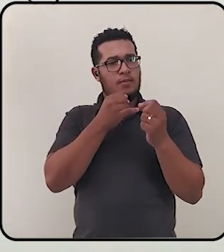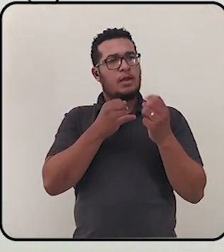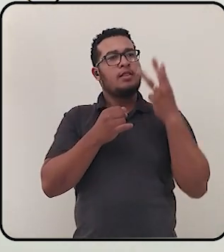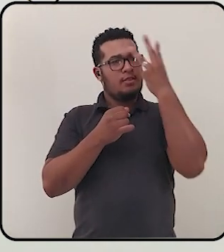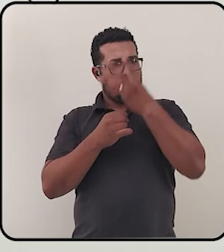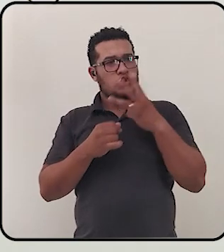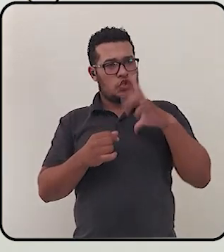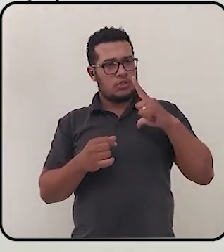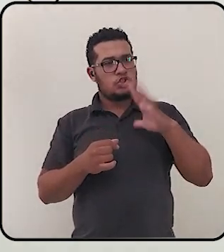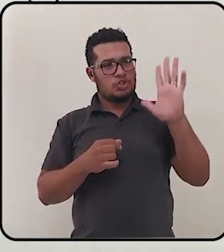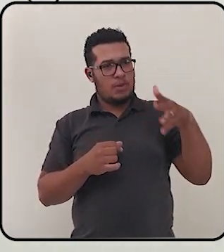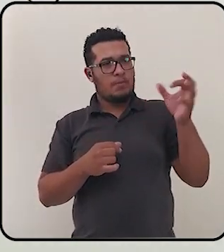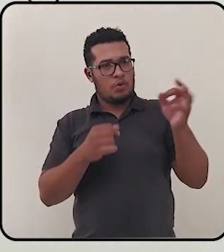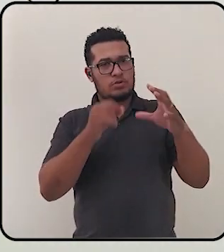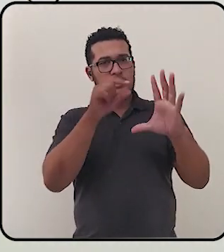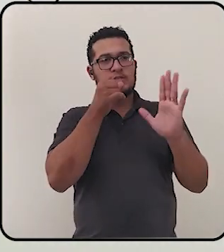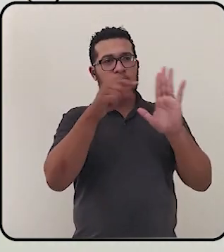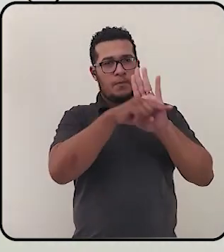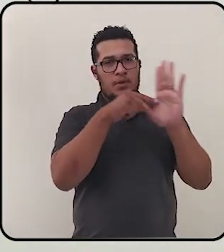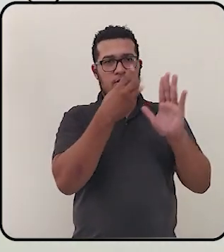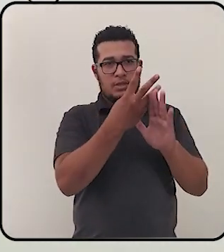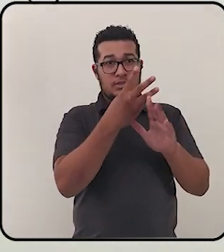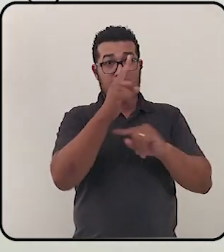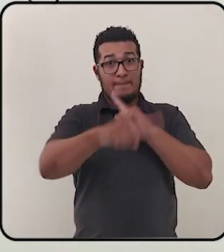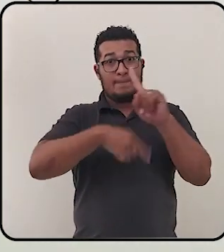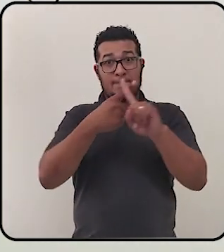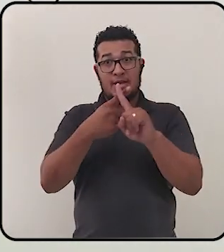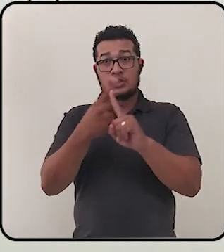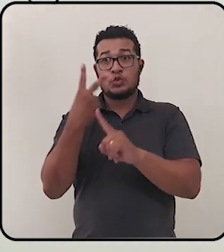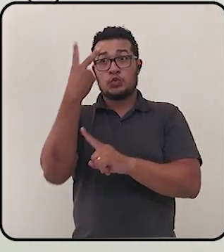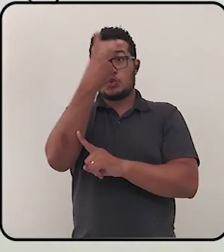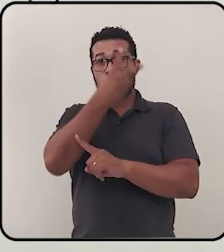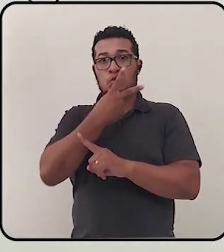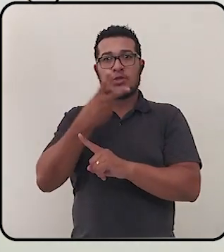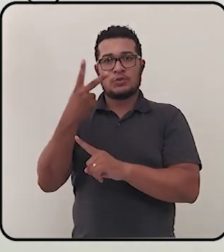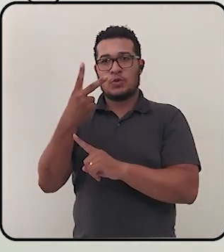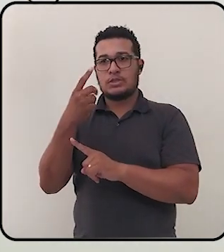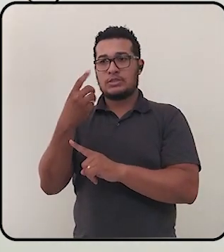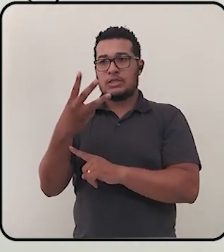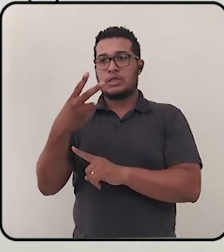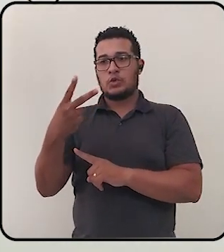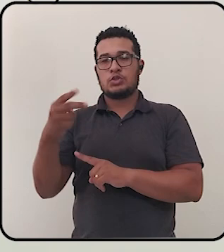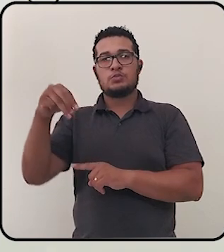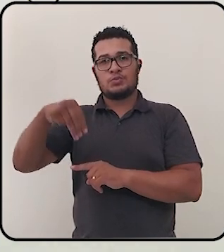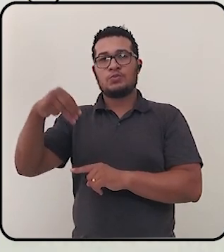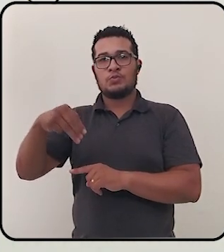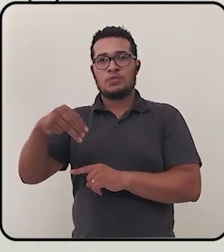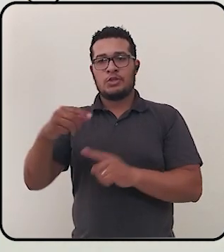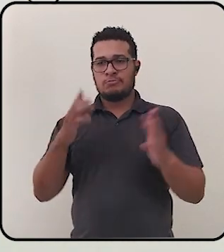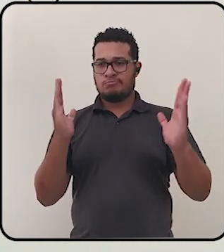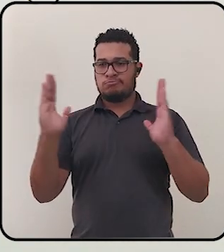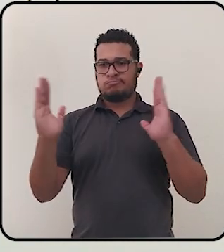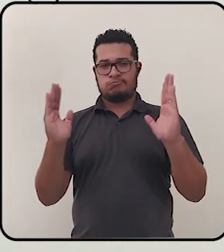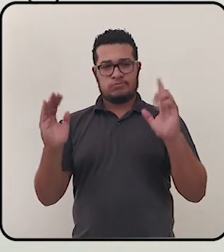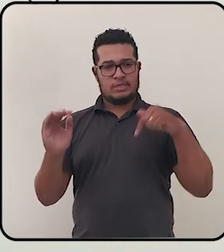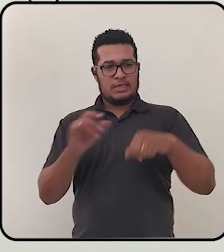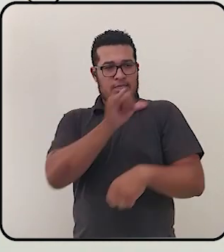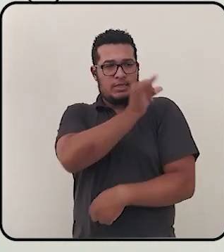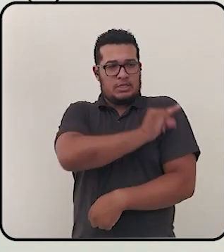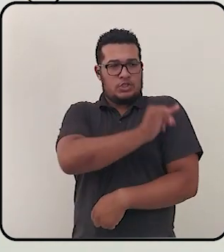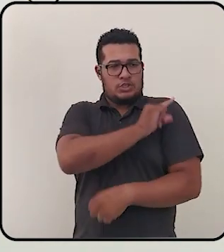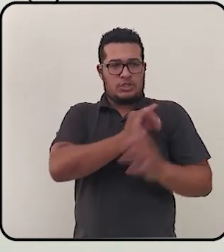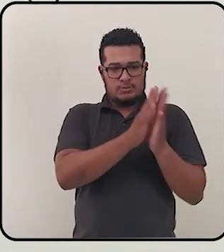pego o que eu tenho de um lado, 3 horas, a mesma coisa que 3 fusos, mais 2 horas e 32